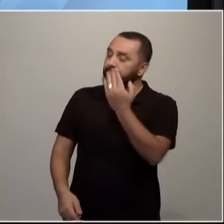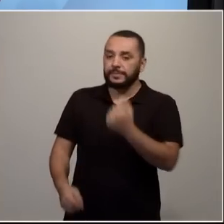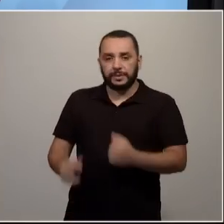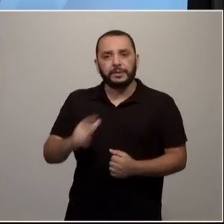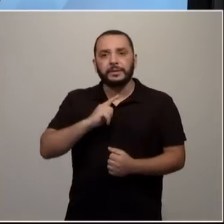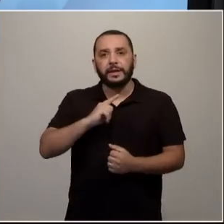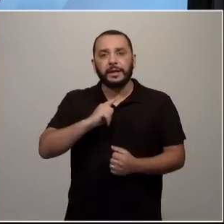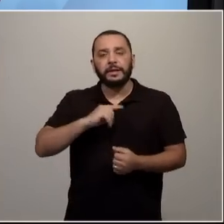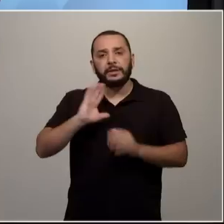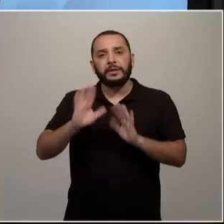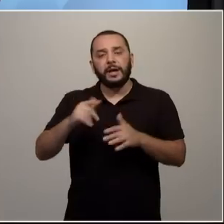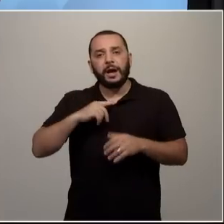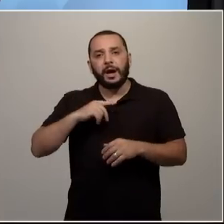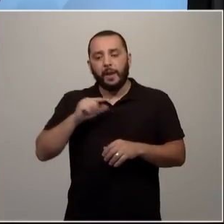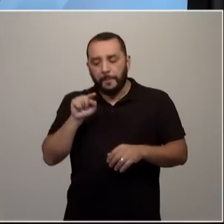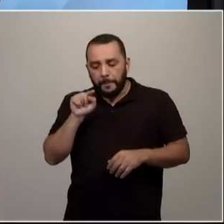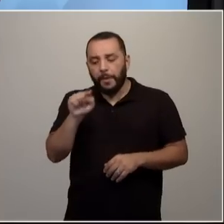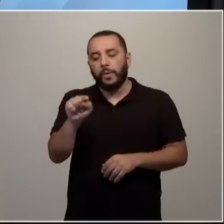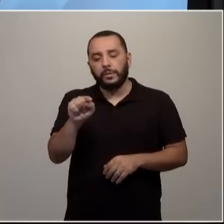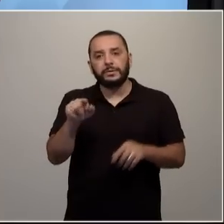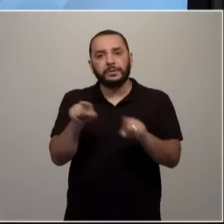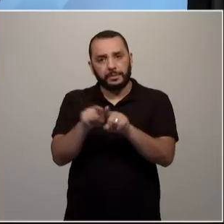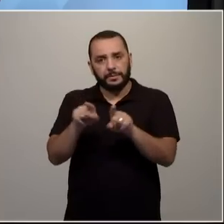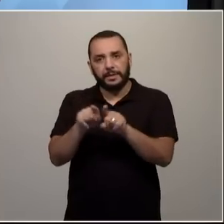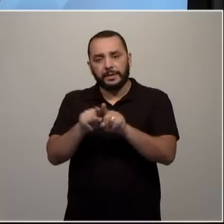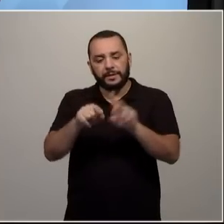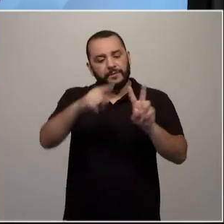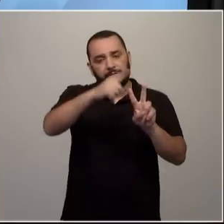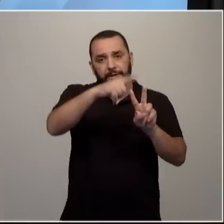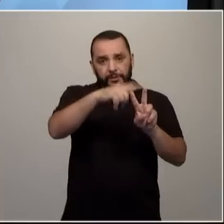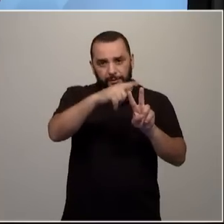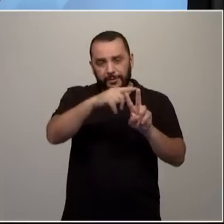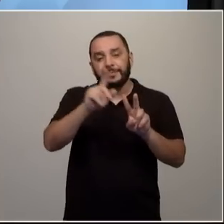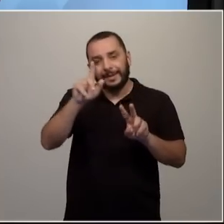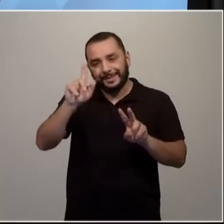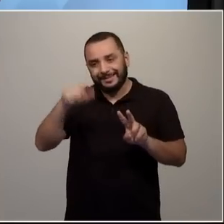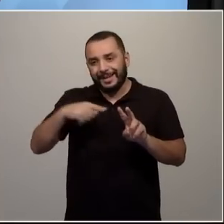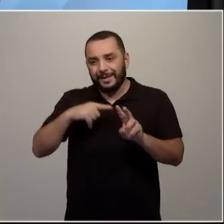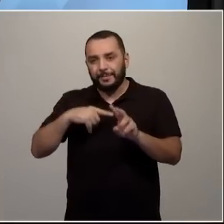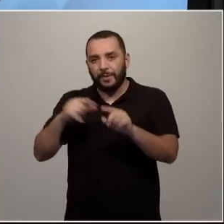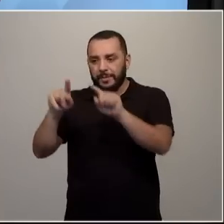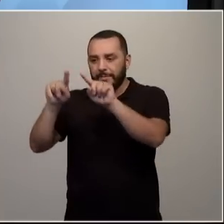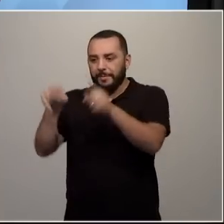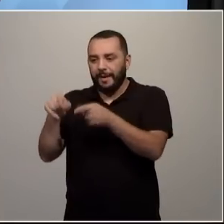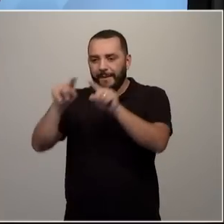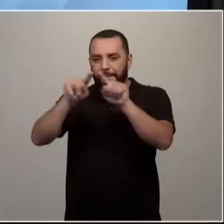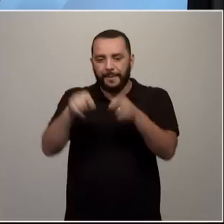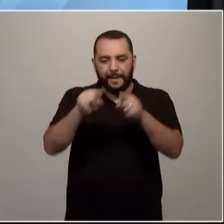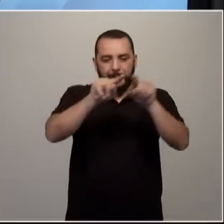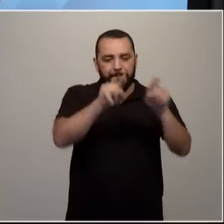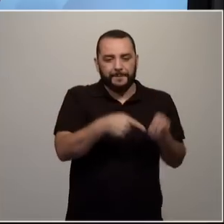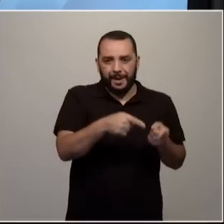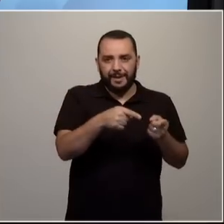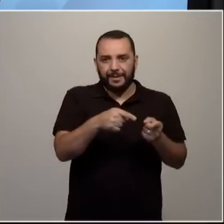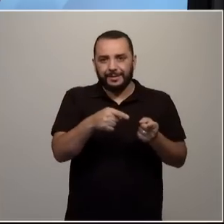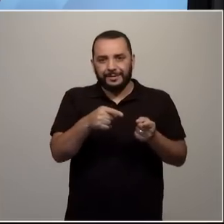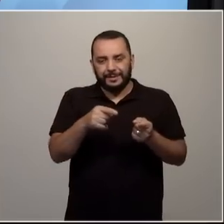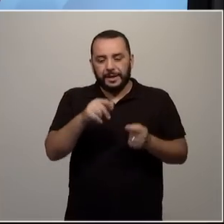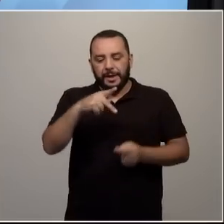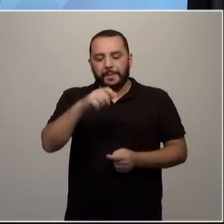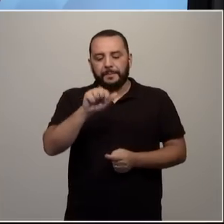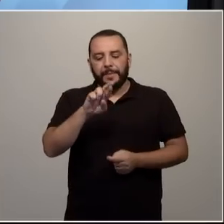vetor e tudo que eu escrevo é par ordenado. São 3 entidades, par ordenado, ponto e vetor. E tudo